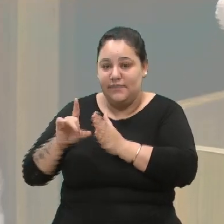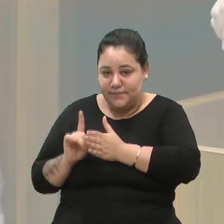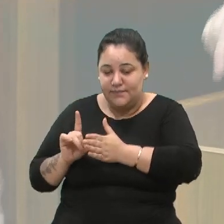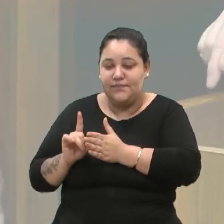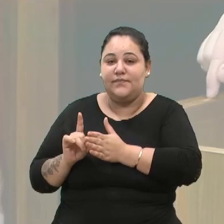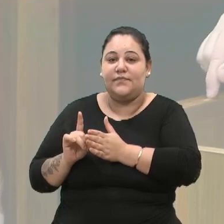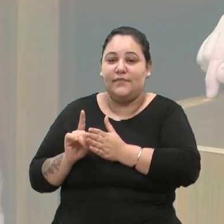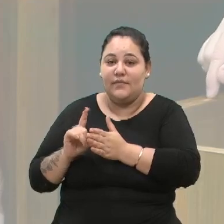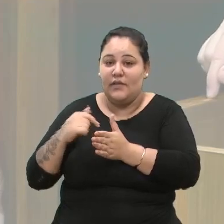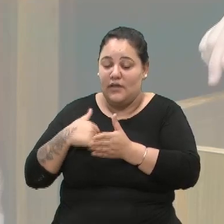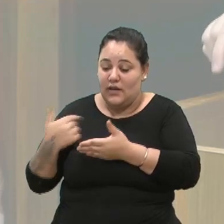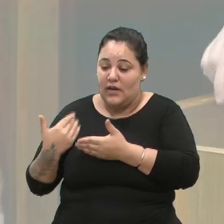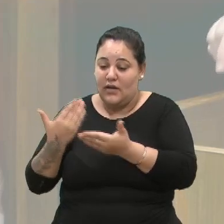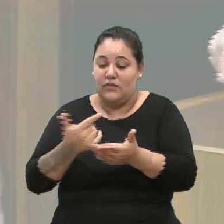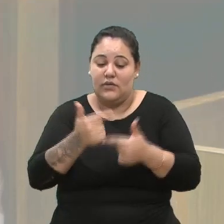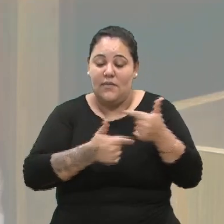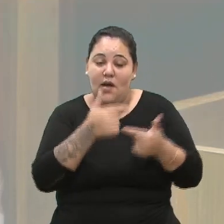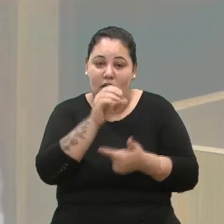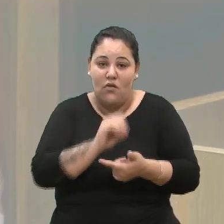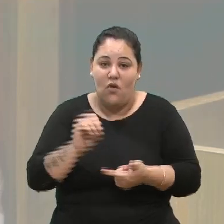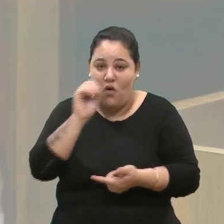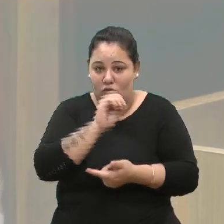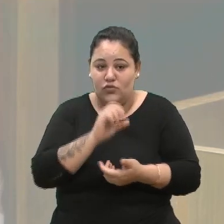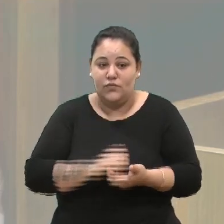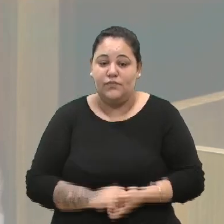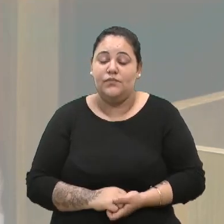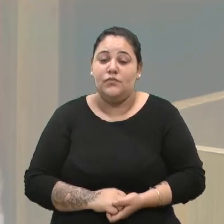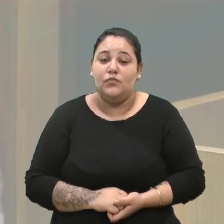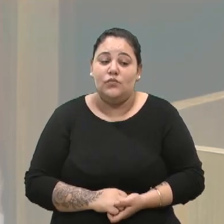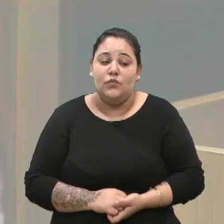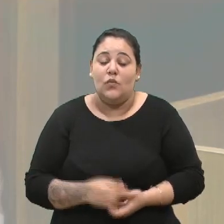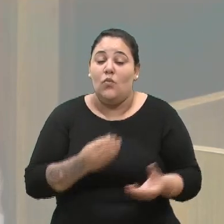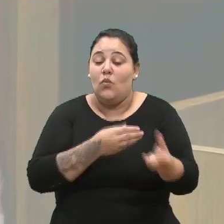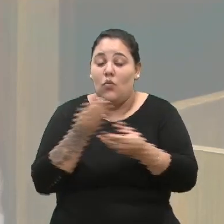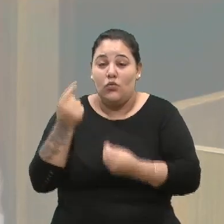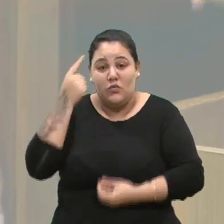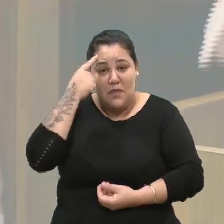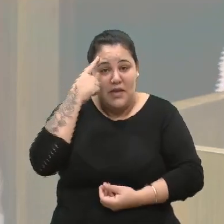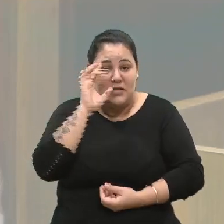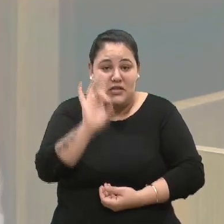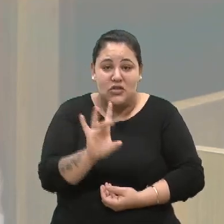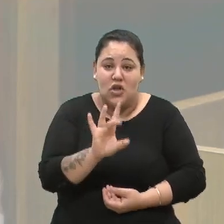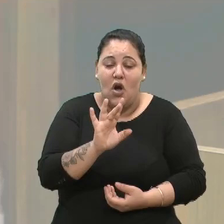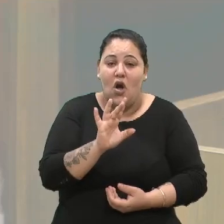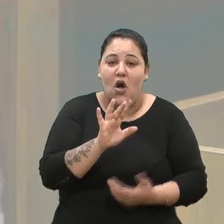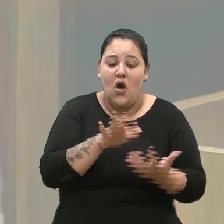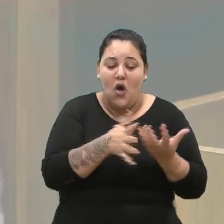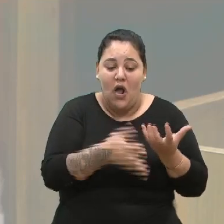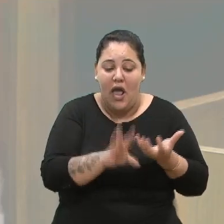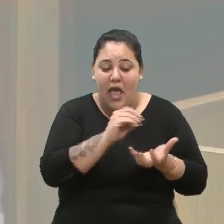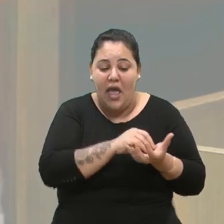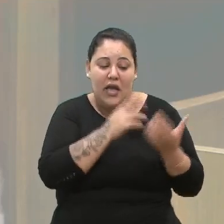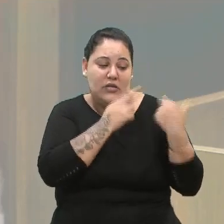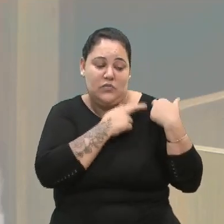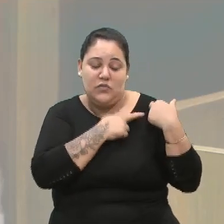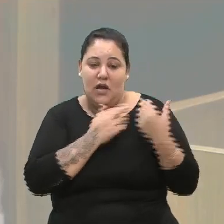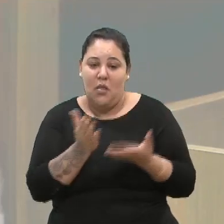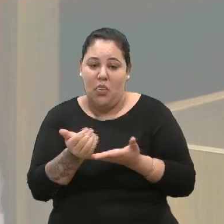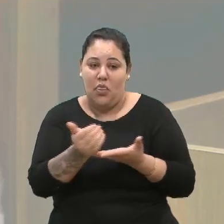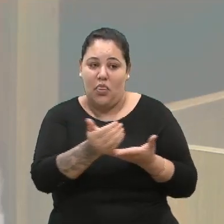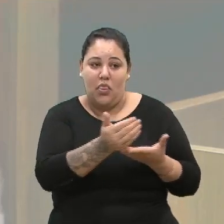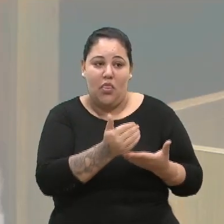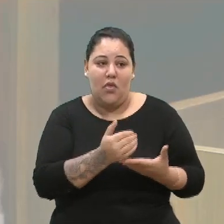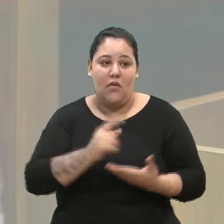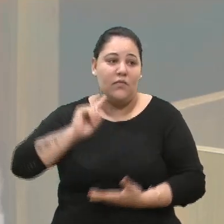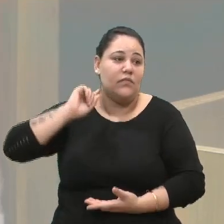um serviço fundamental. Muitos pensam que a Codeca é só responsável pela coleta de lixo, mas ela